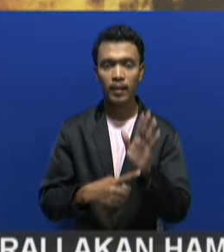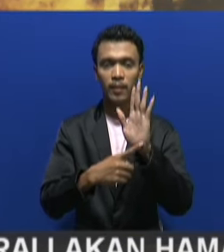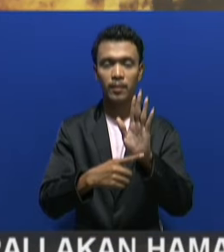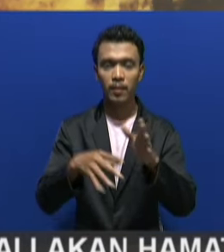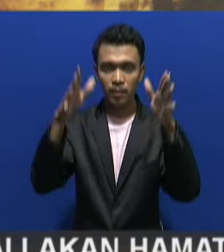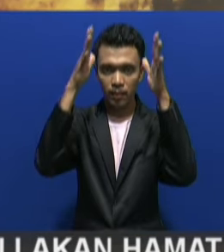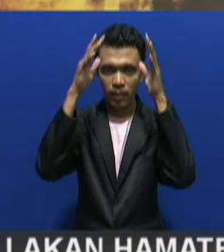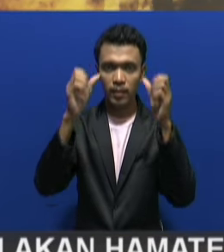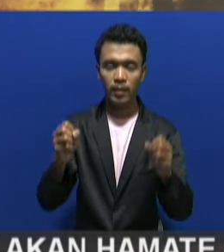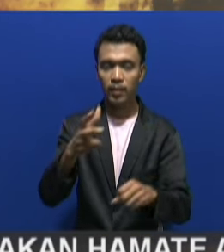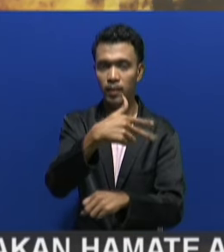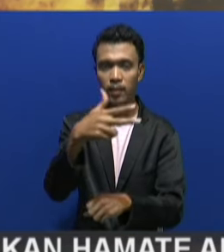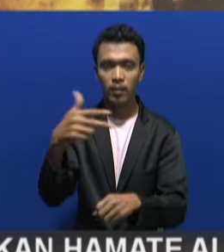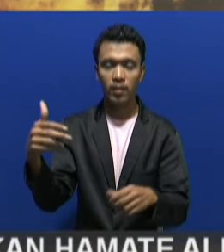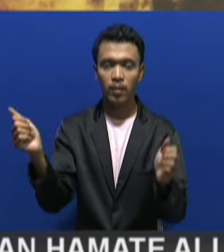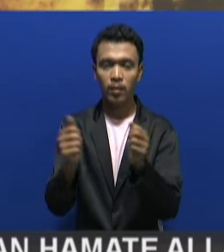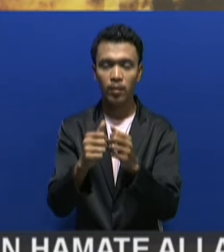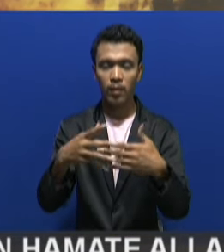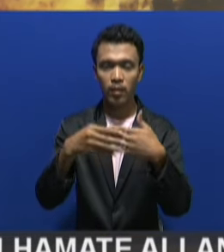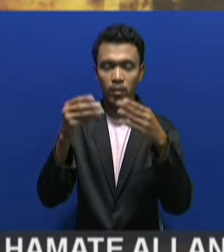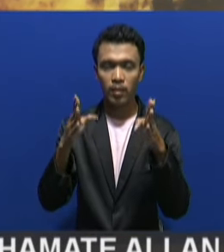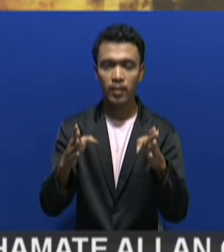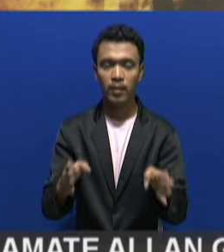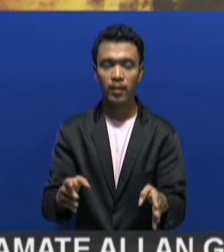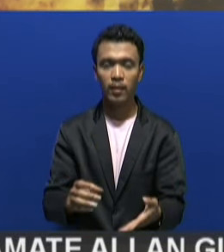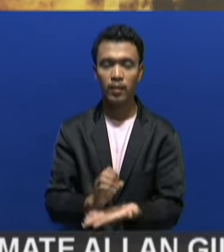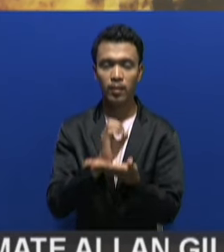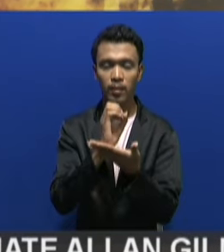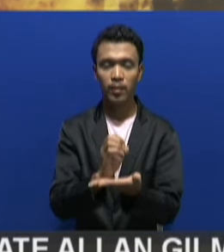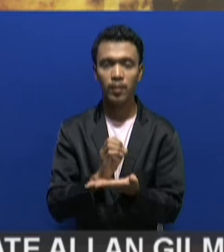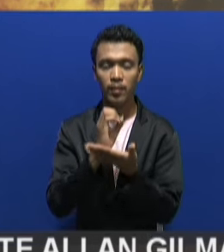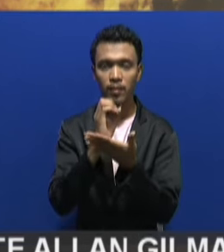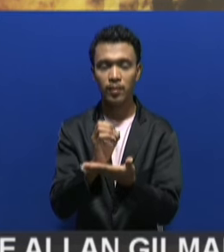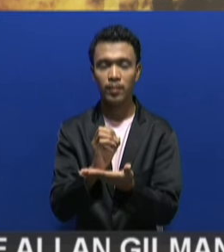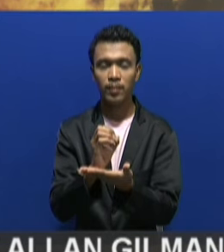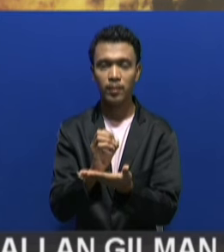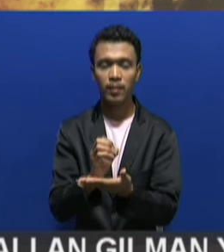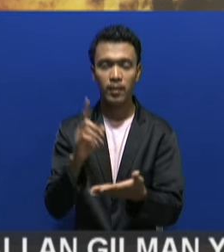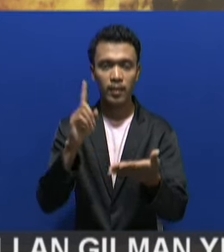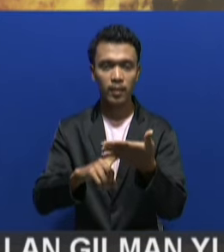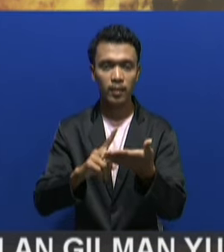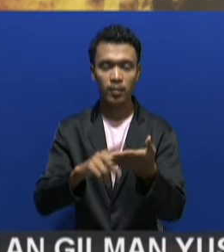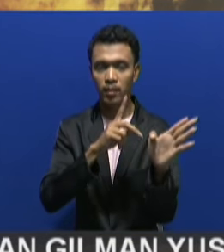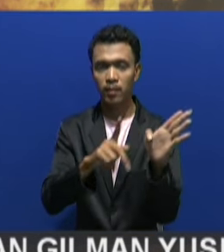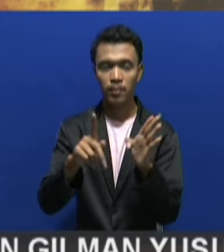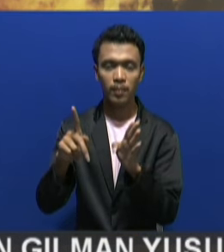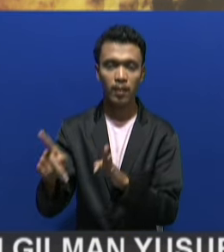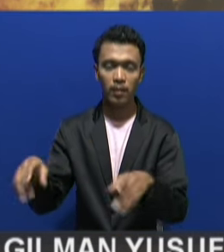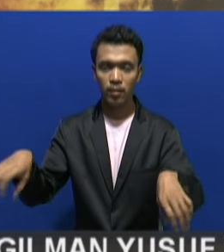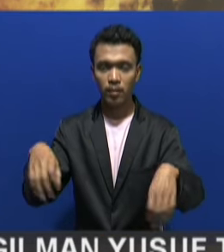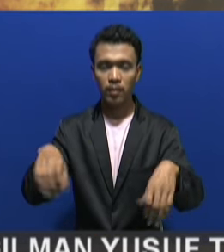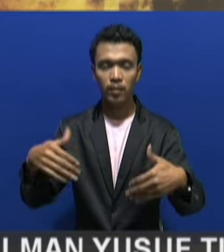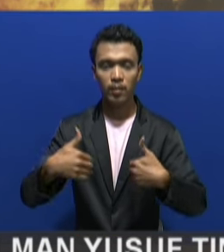Representante presidente Indonésia, ou autoridade regional administrativa especial, o ECUSIAMBENU, discute plano de investimento e o